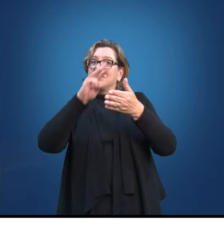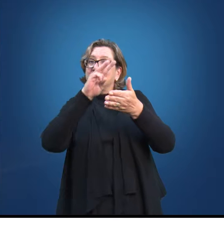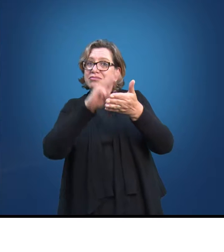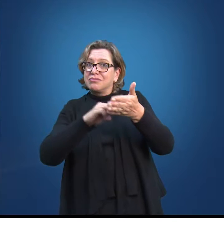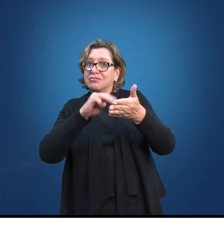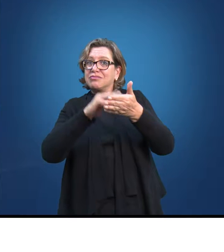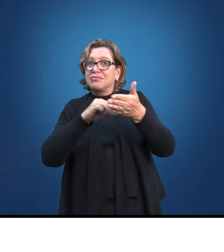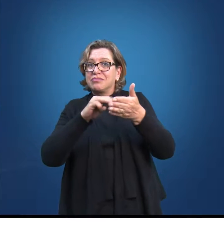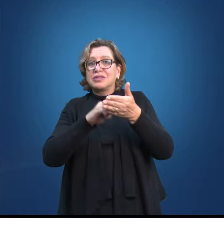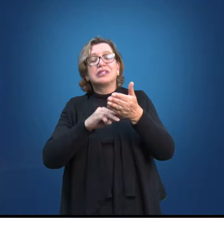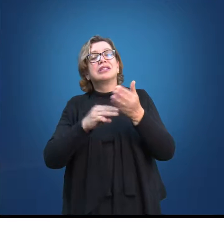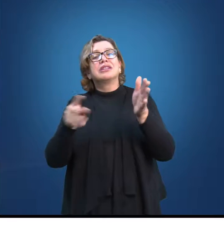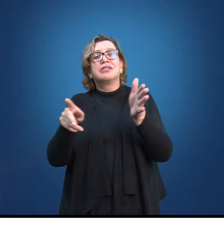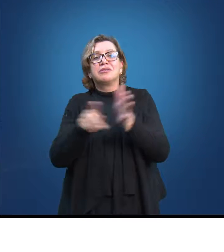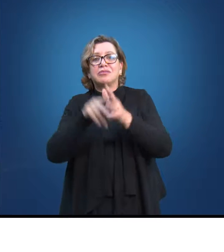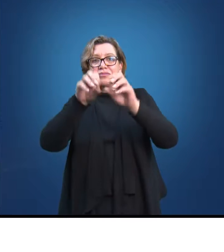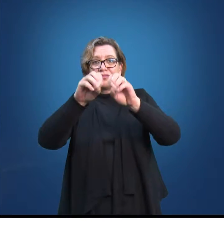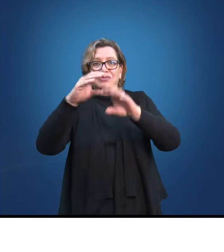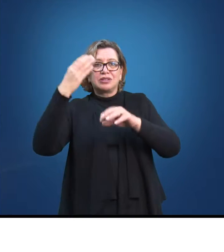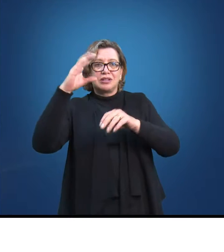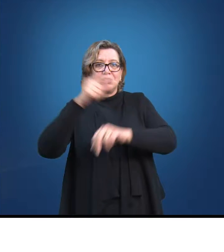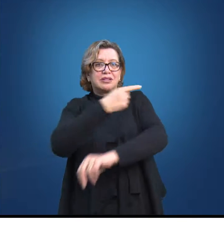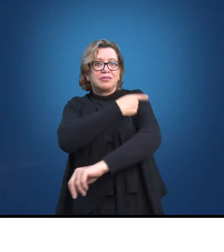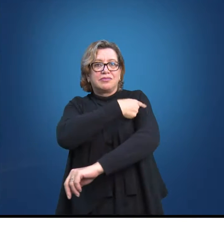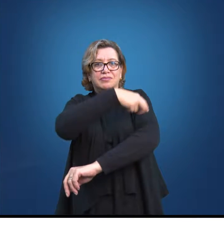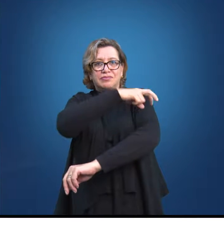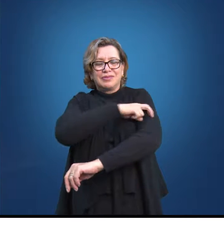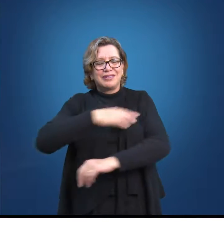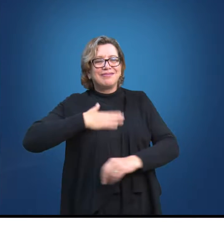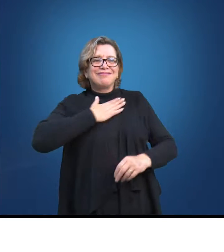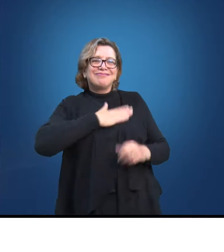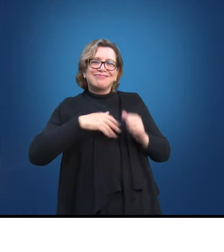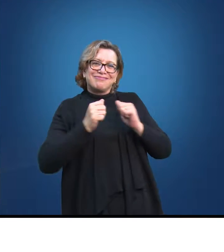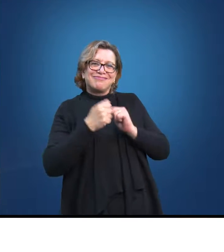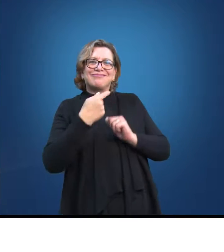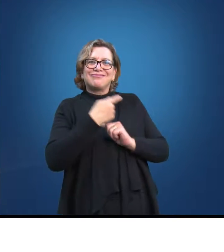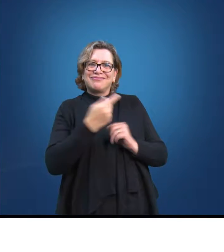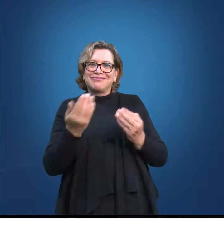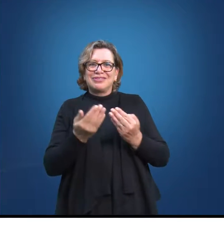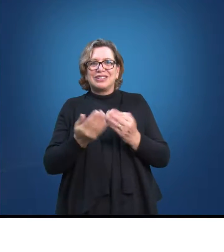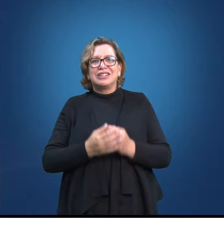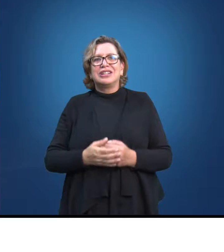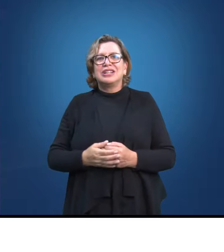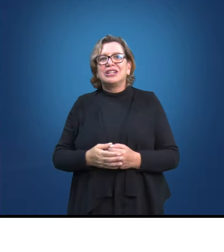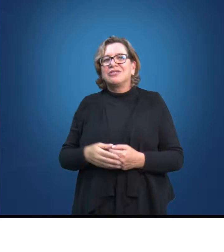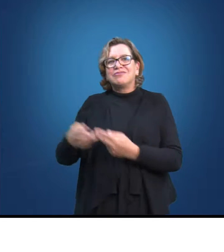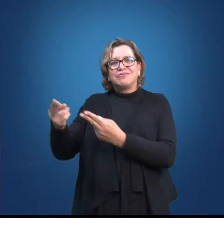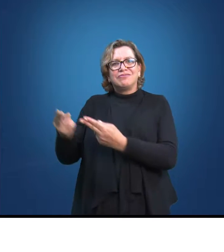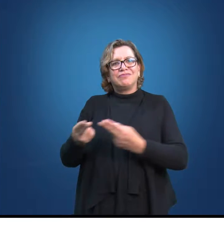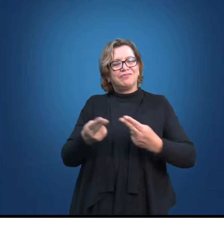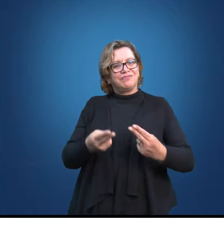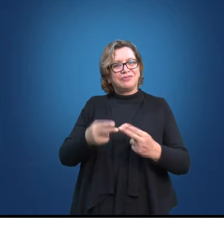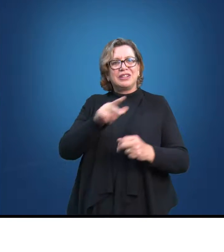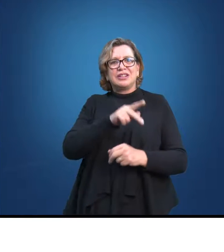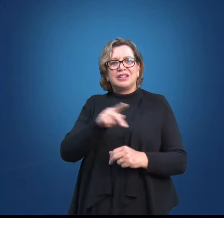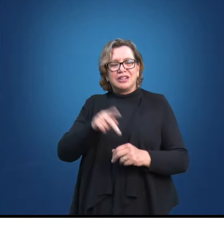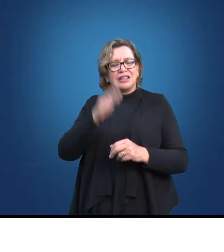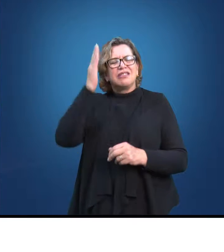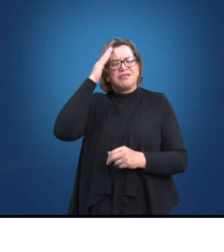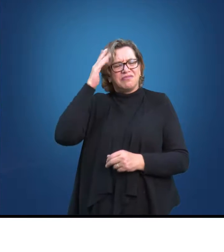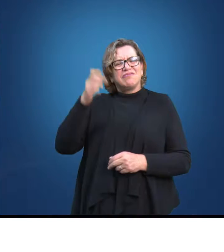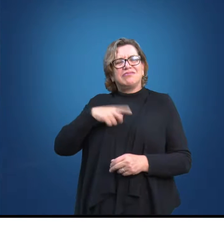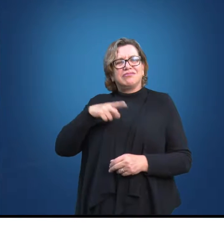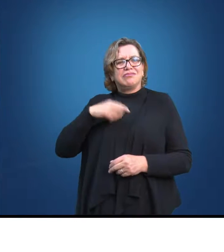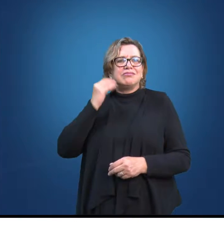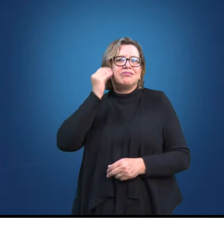anos iniciais. É um prazer estar aqui com você, professora. Obrigada. Então, nós convidamos a professora por saber da sua experiência, das